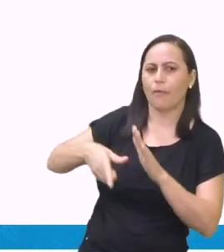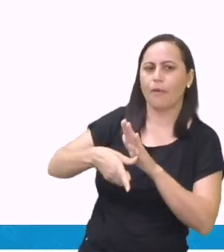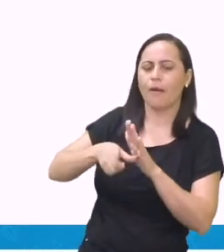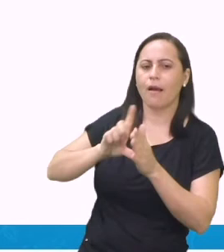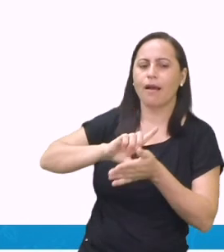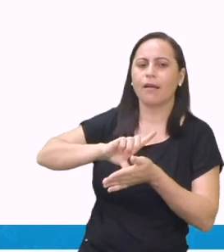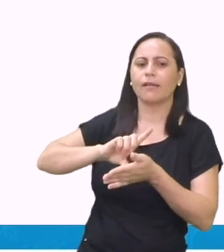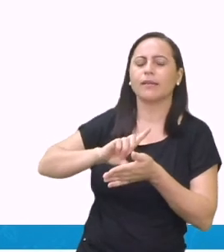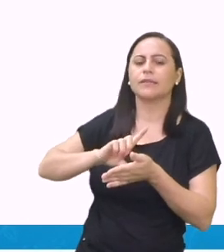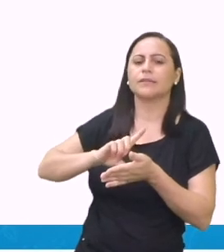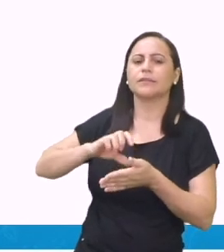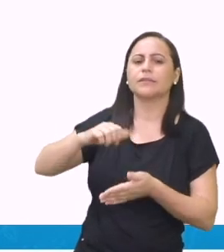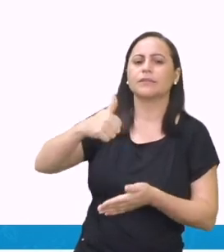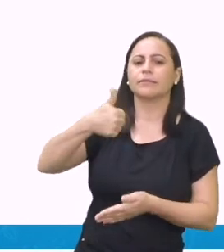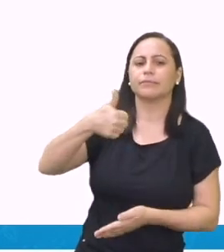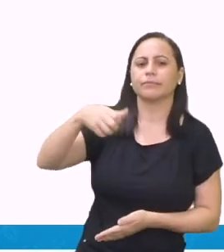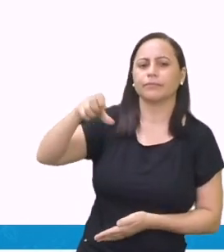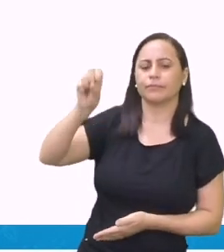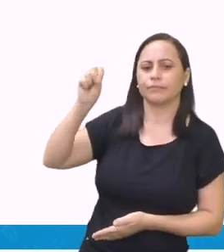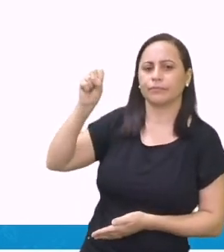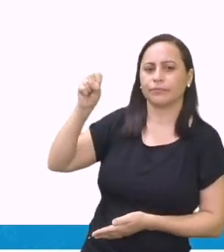do 19º?